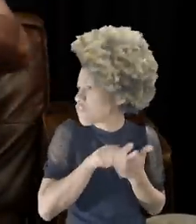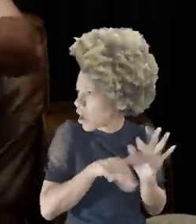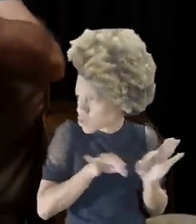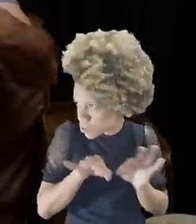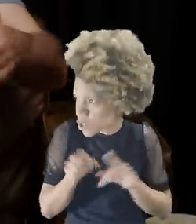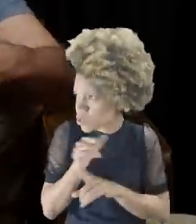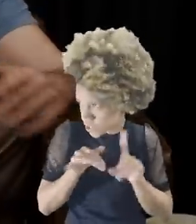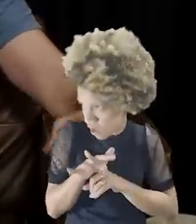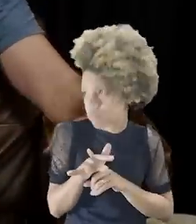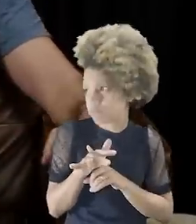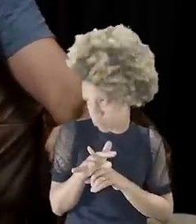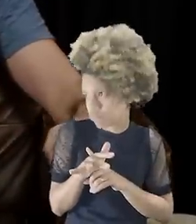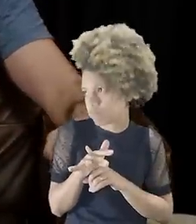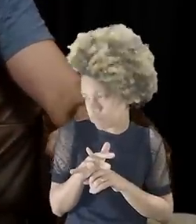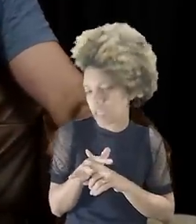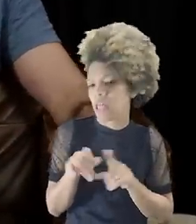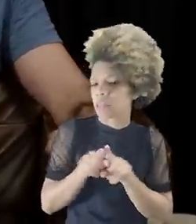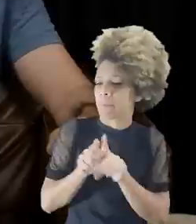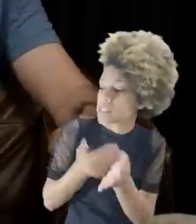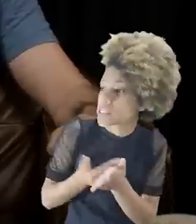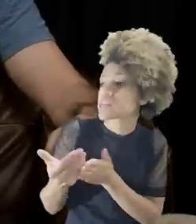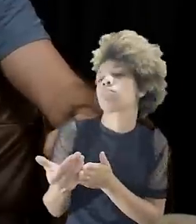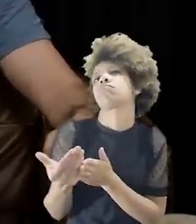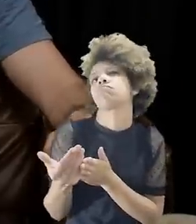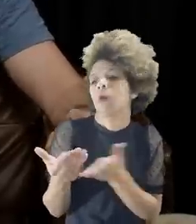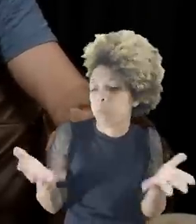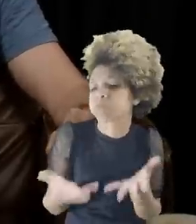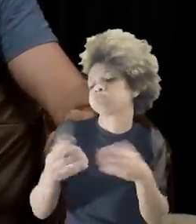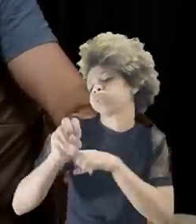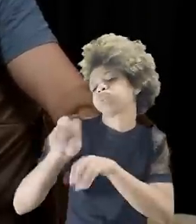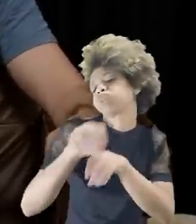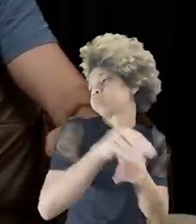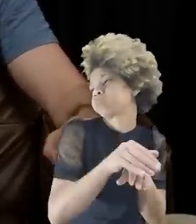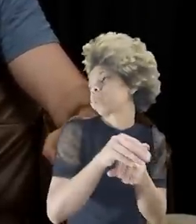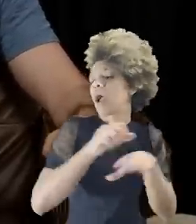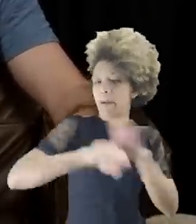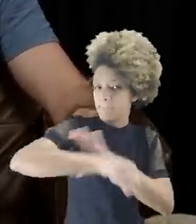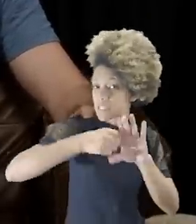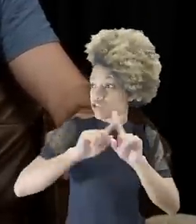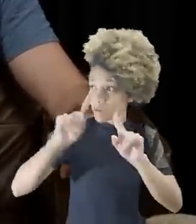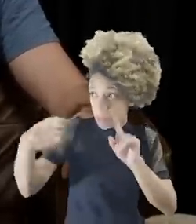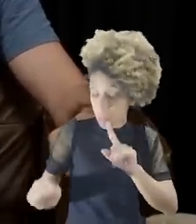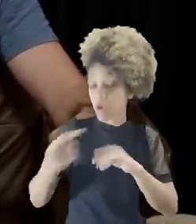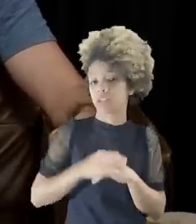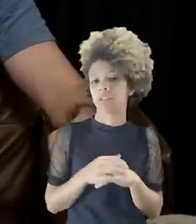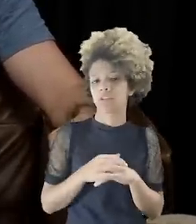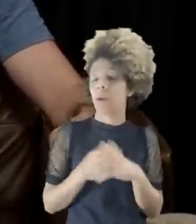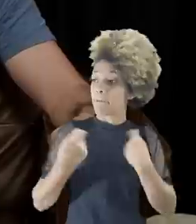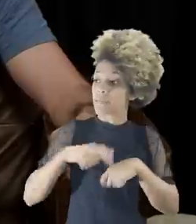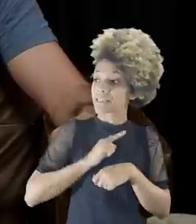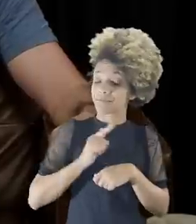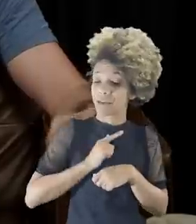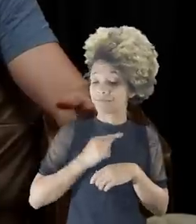que inicia né faz iniciação ensina a garotada jogar basquete mas depois Esses garotos tem que ir